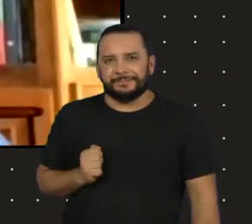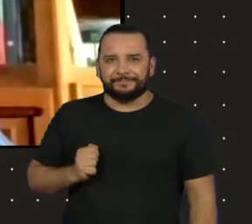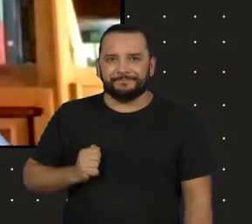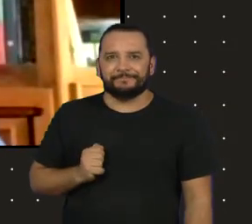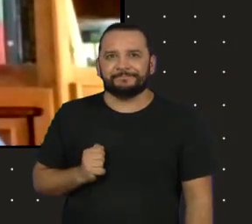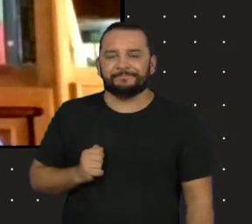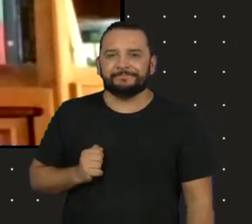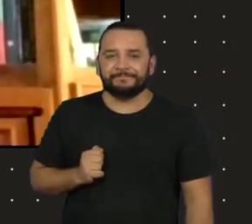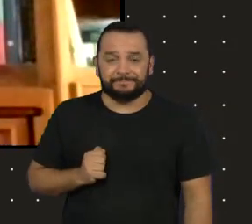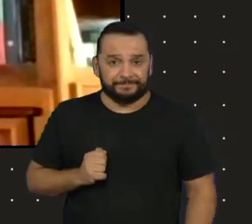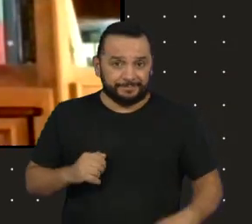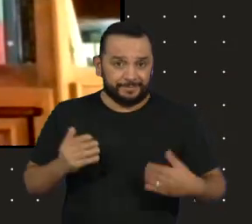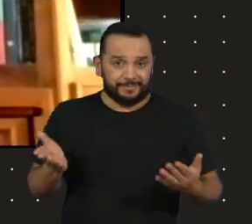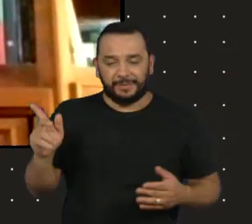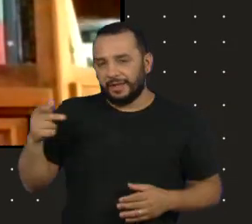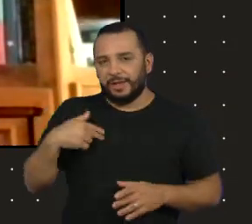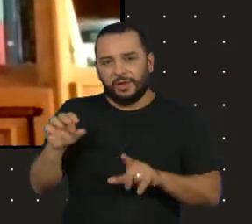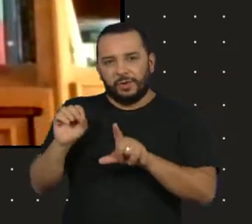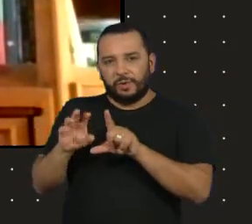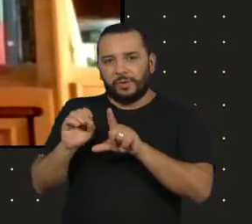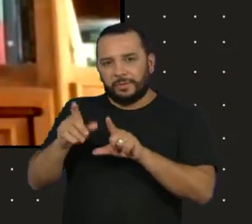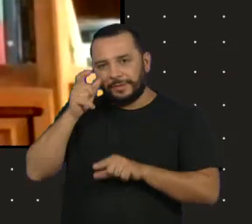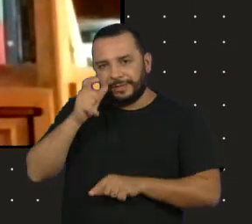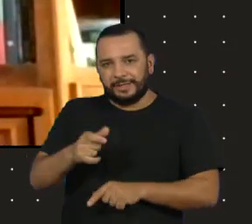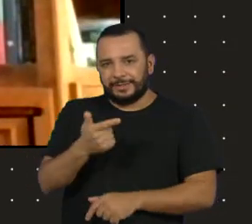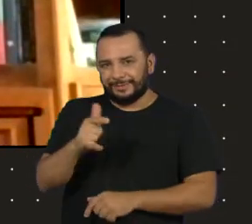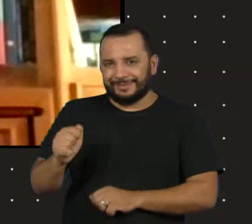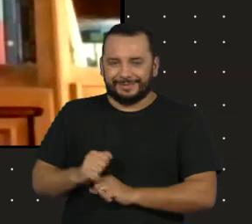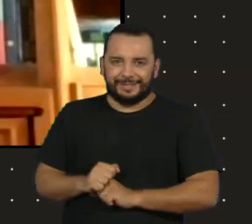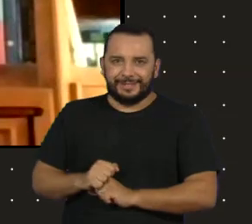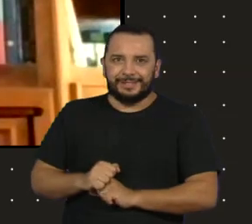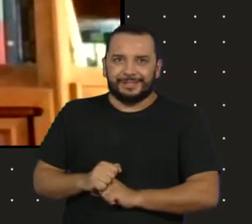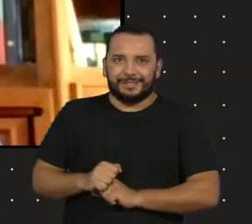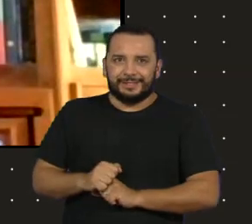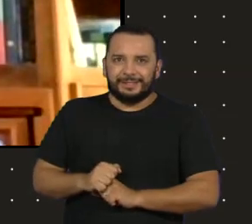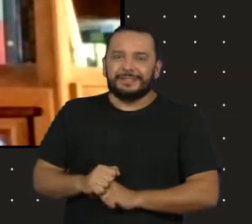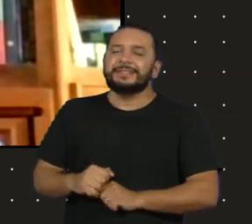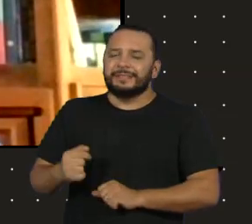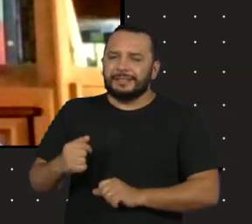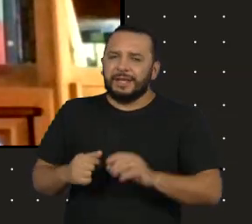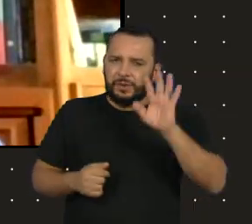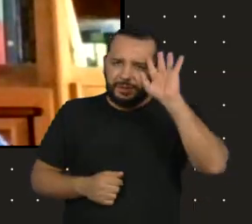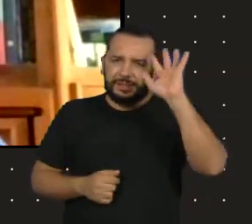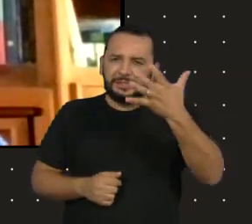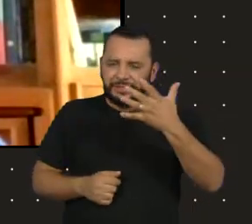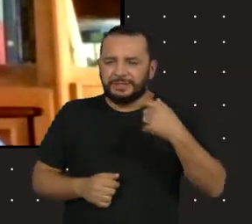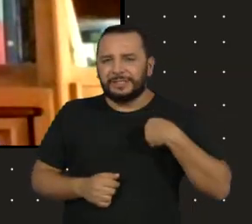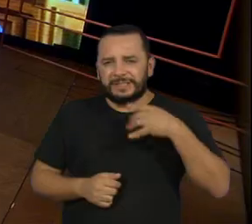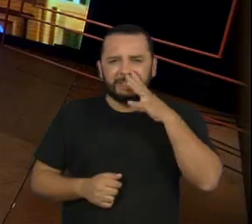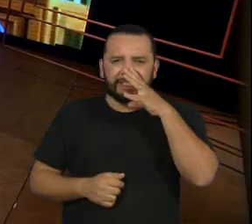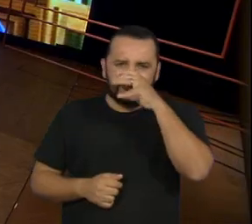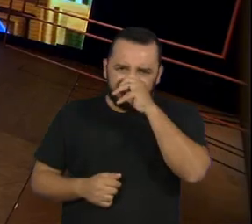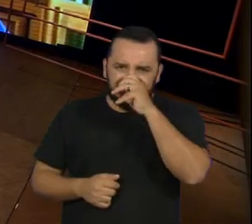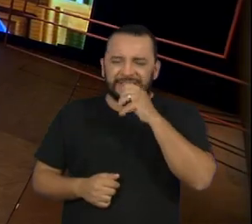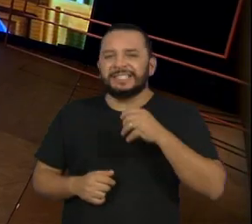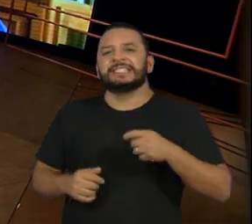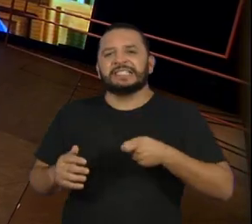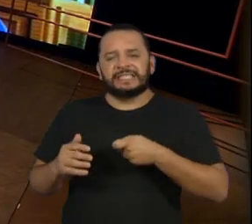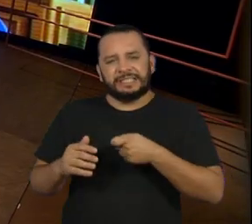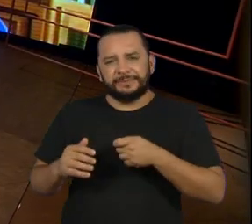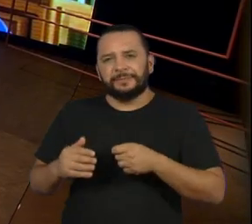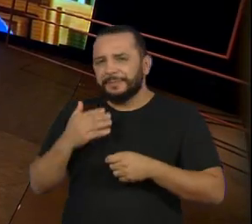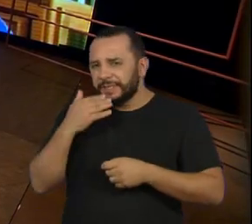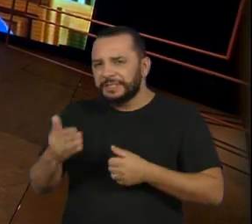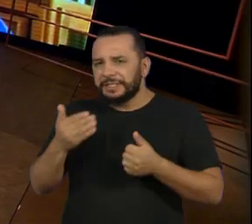enfim, e a Globo não se interessou. E eu resolvi insistir, e aí